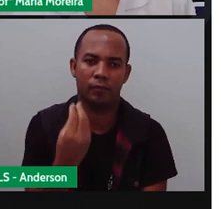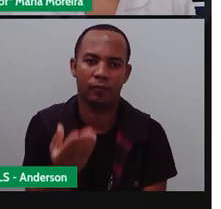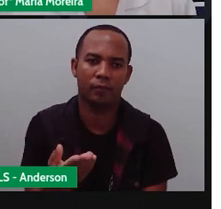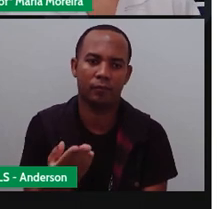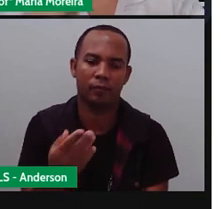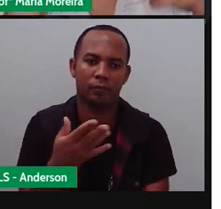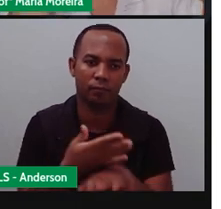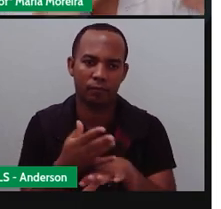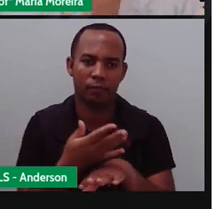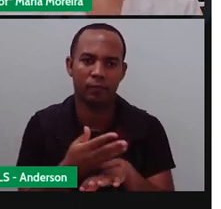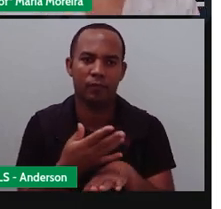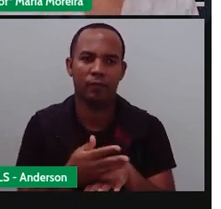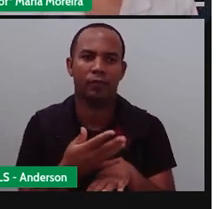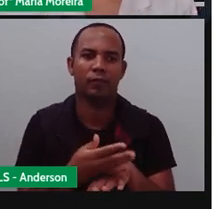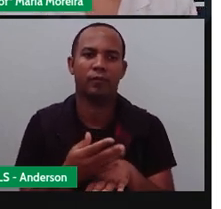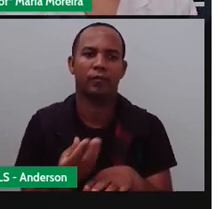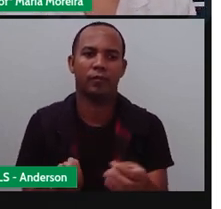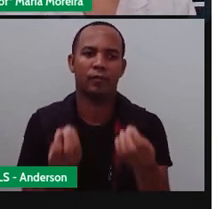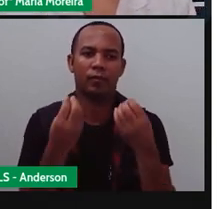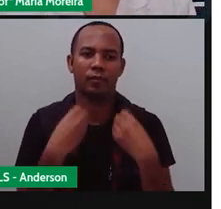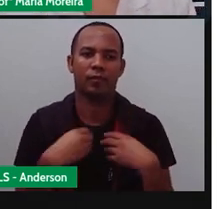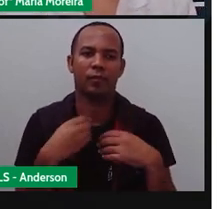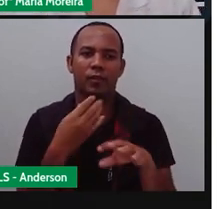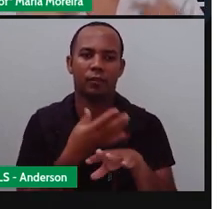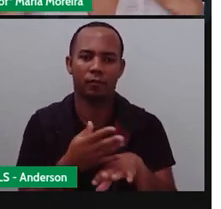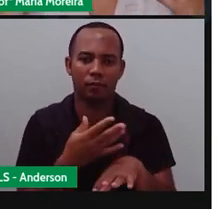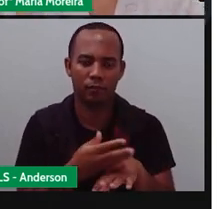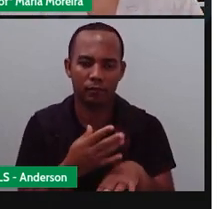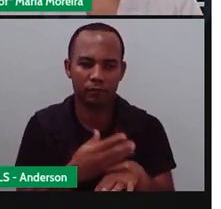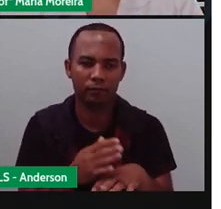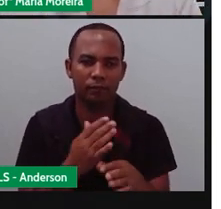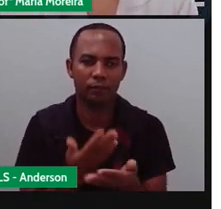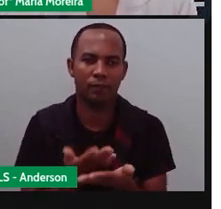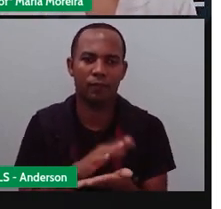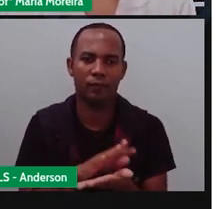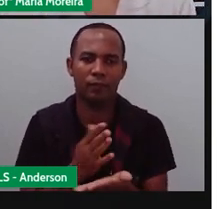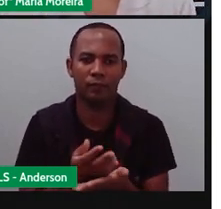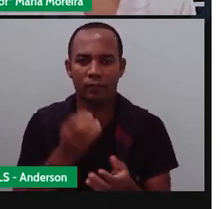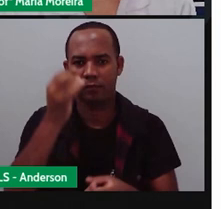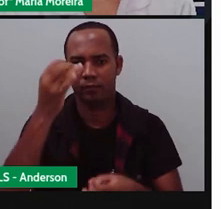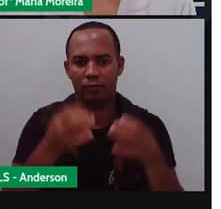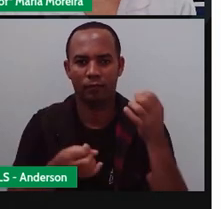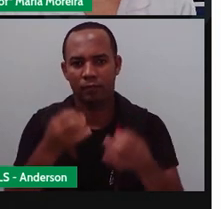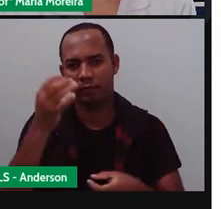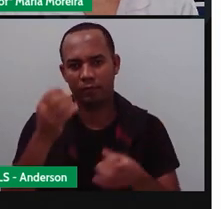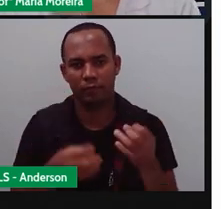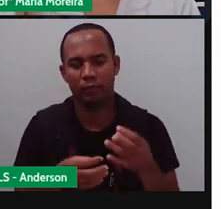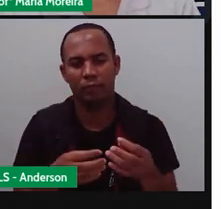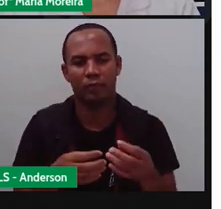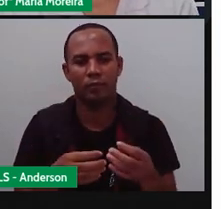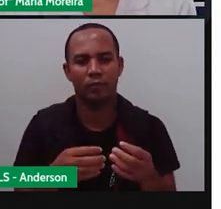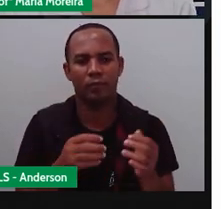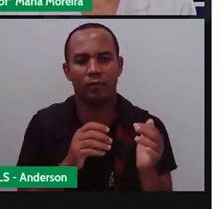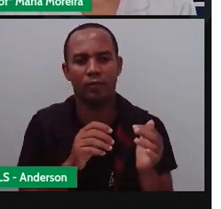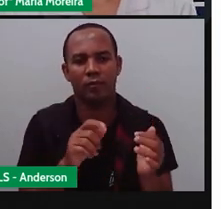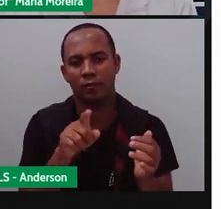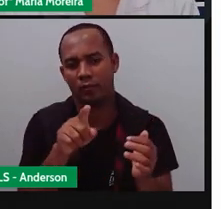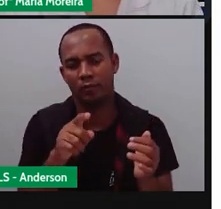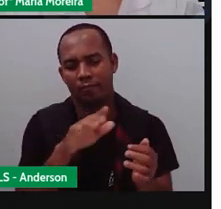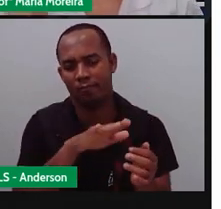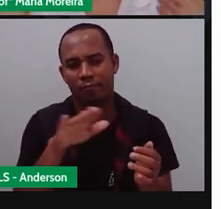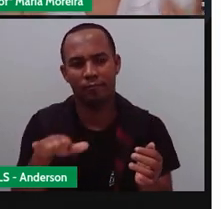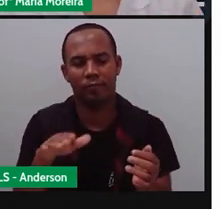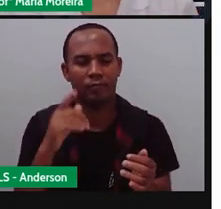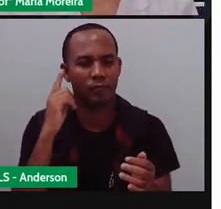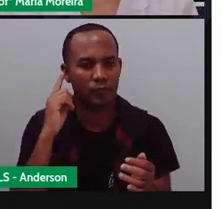dela que eu preparar a aula Anderson que recebe a minha aula também para conseguir fazer a interpretação de libras para os alunos surdos da rede